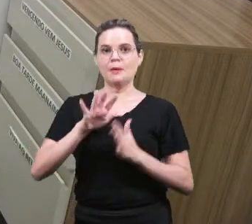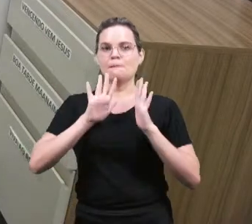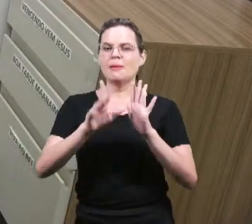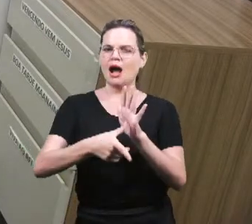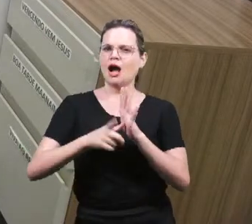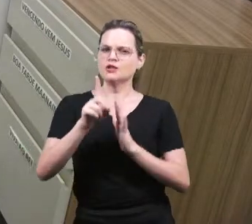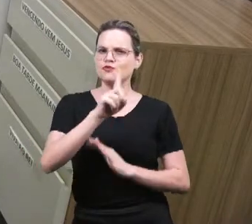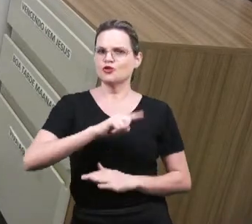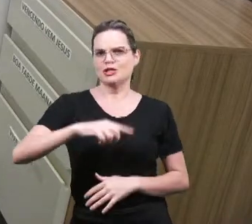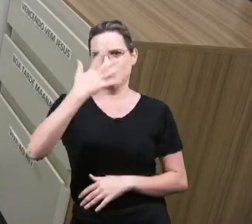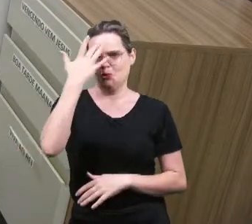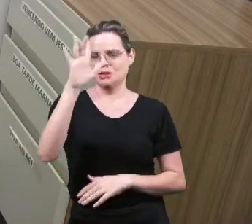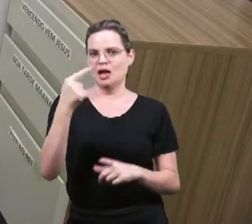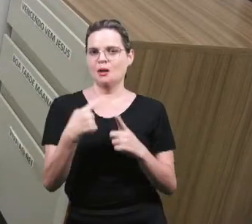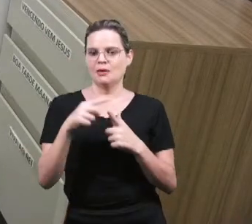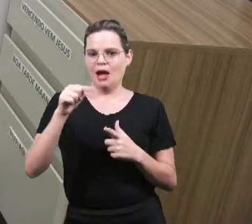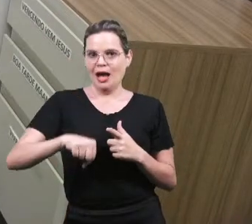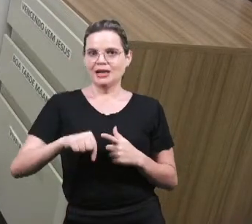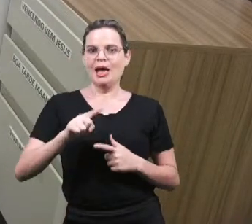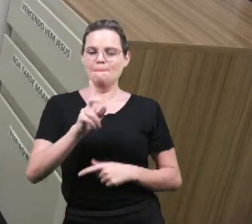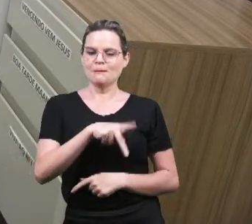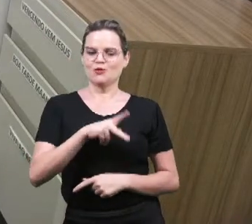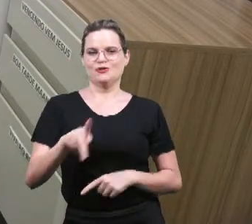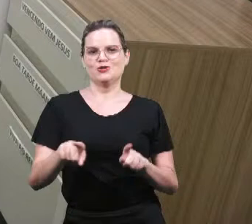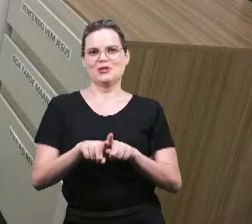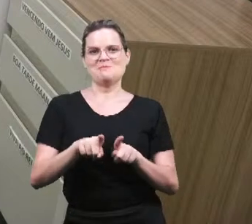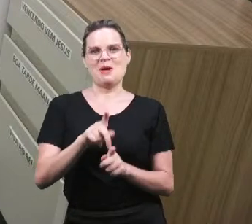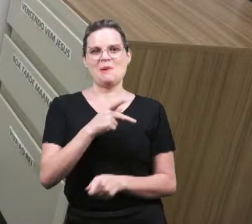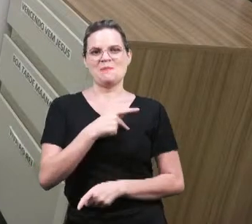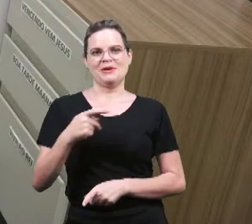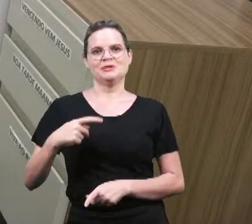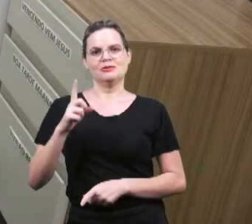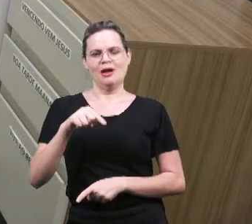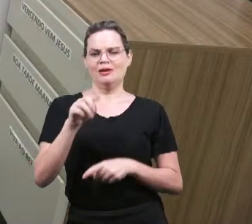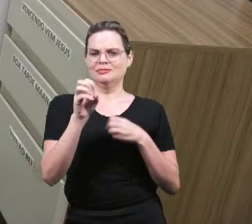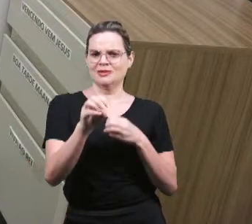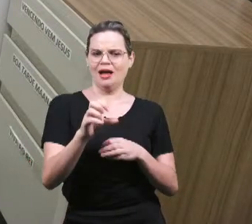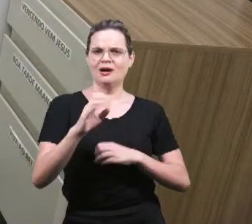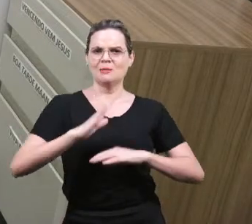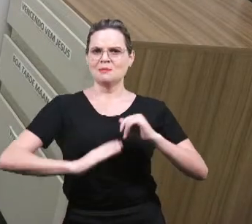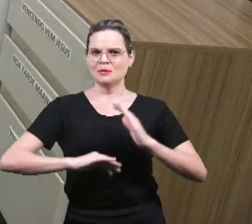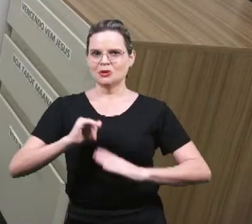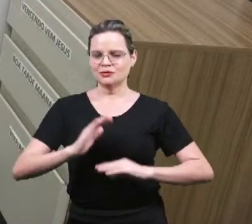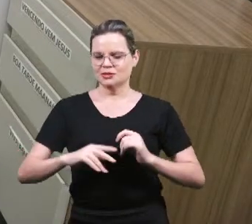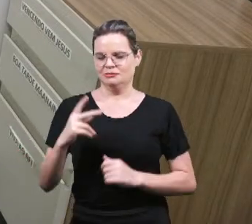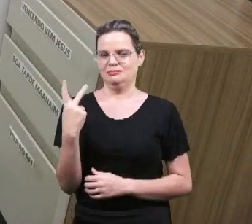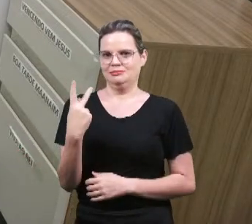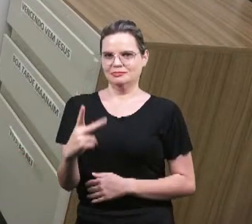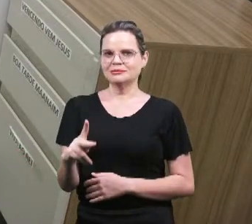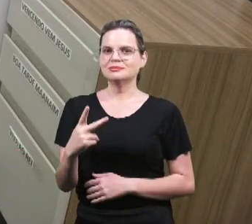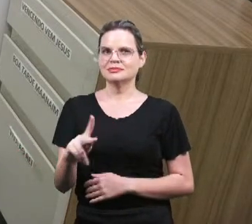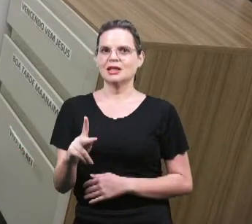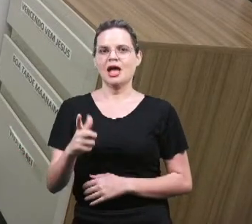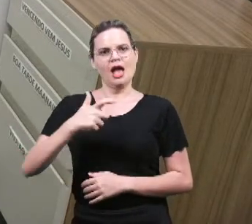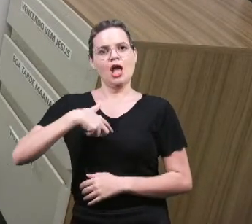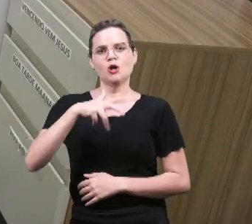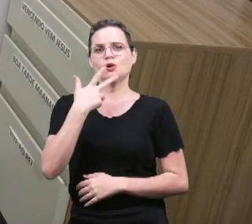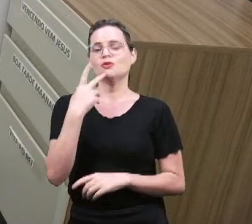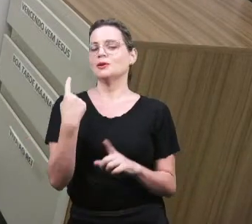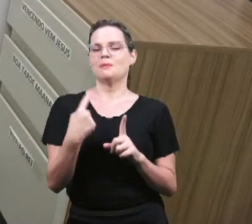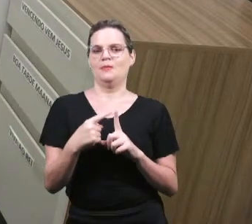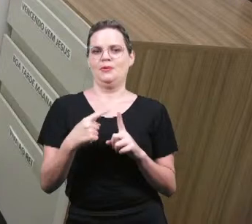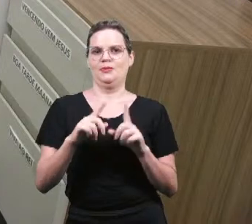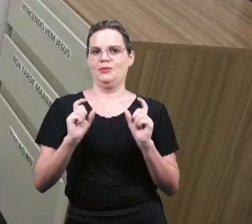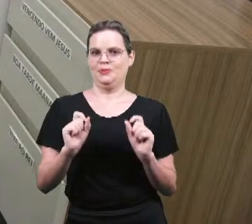que não sabe, o pastor Serlon, ele é professor também. E isso, ele dá aula, tem a profissão de ser um professor. Eu estou mencionando isso, sabe por